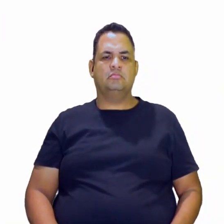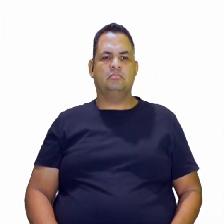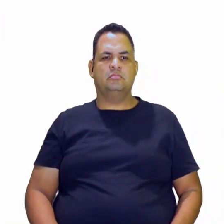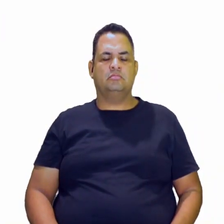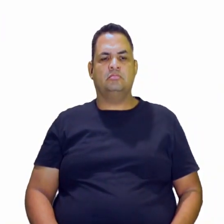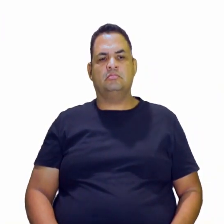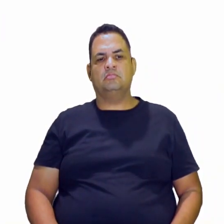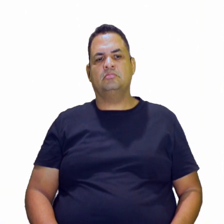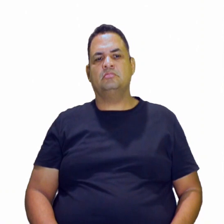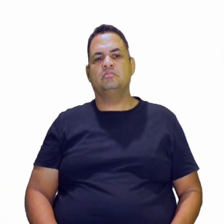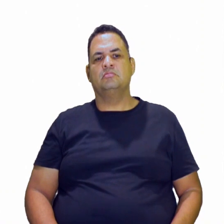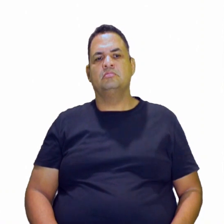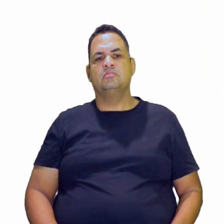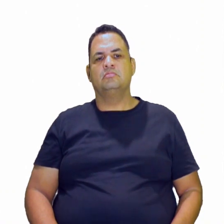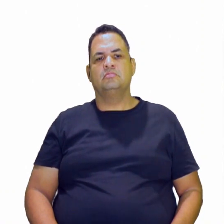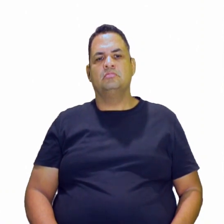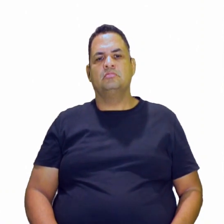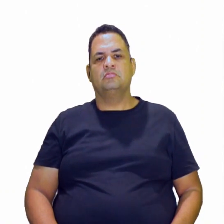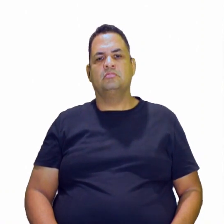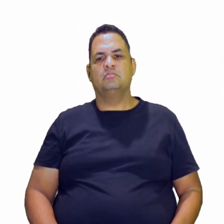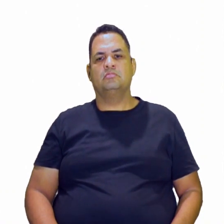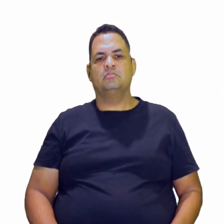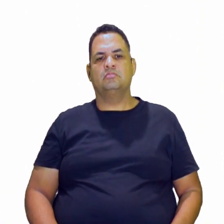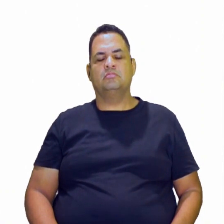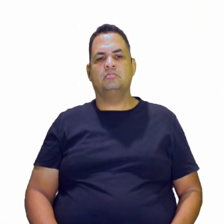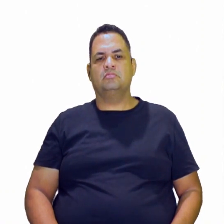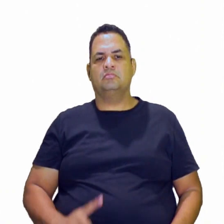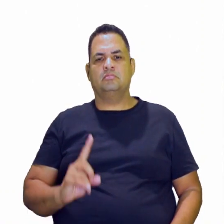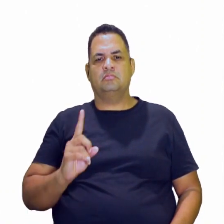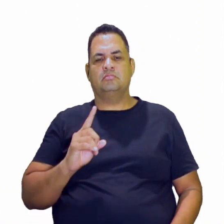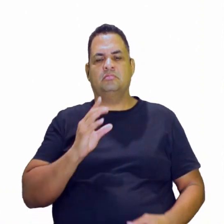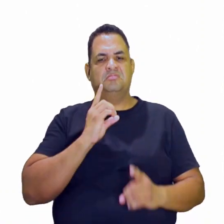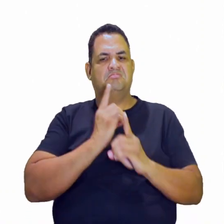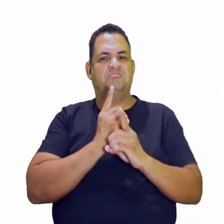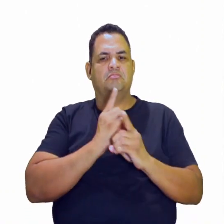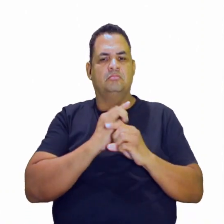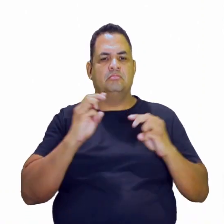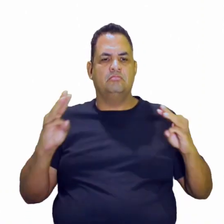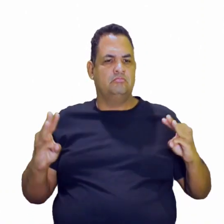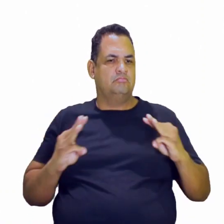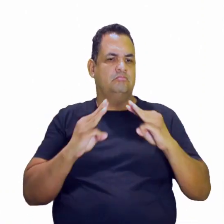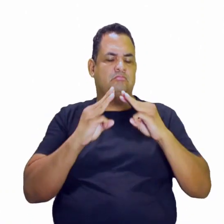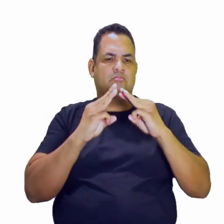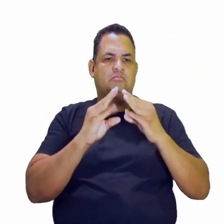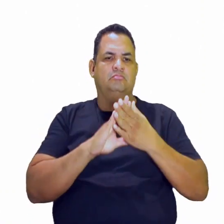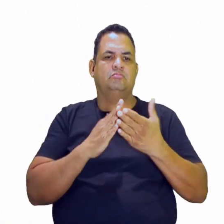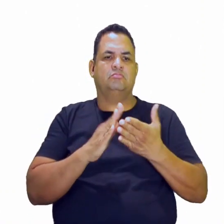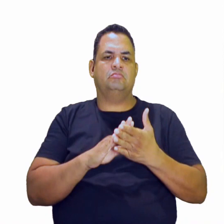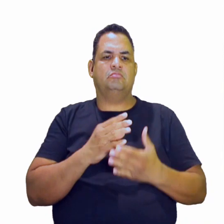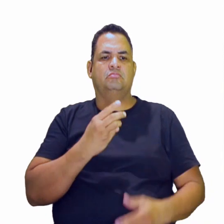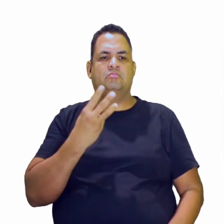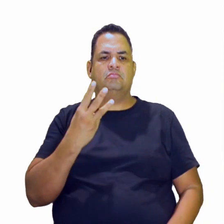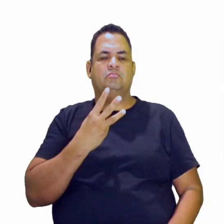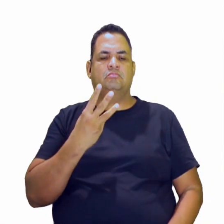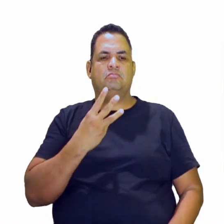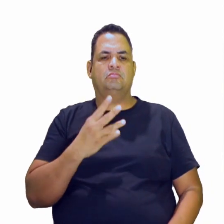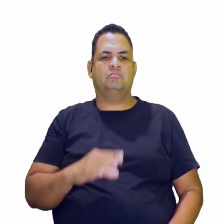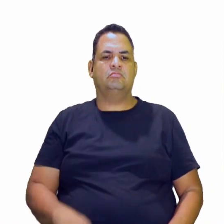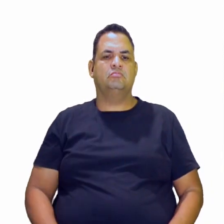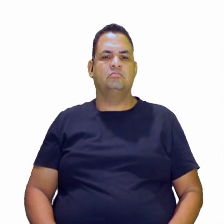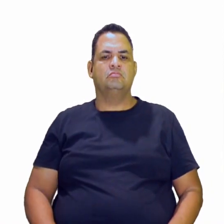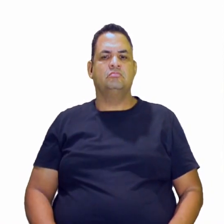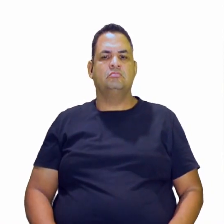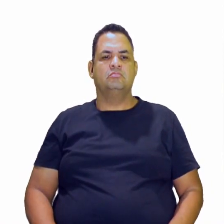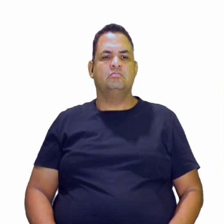1 e 3, não é a arte que nós encontramos no museu, e 3 não é